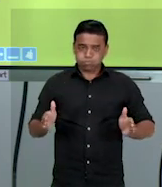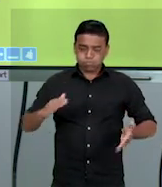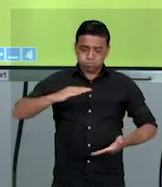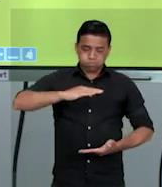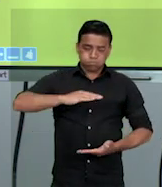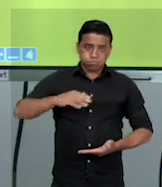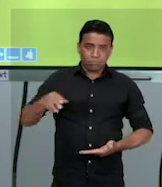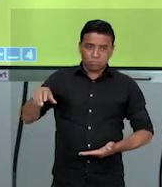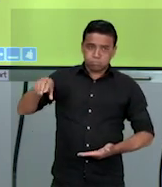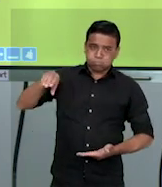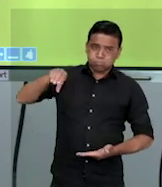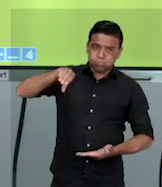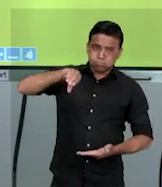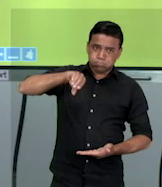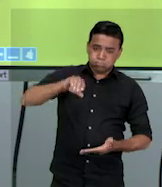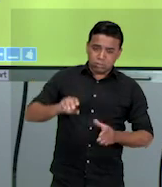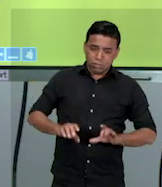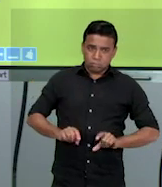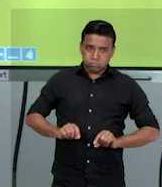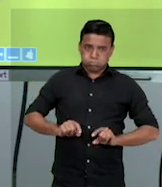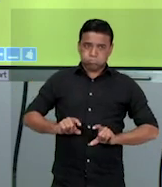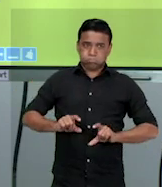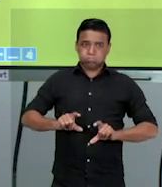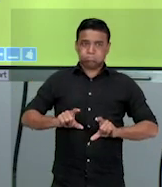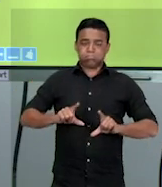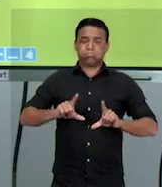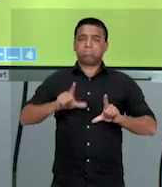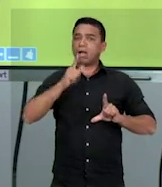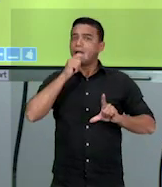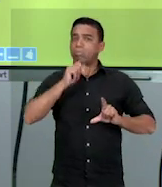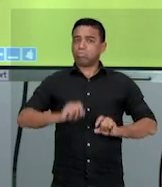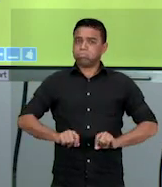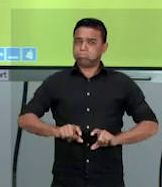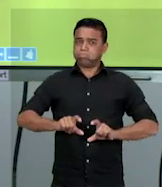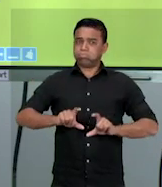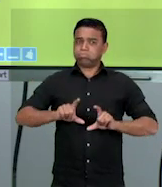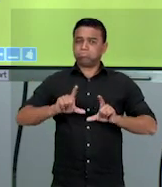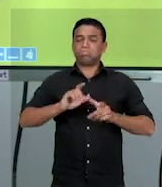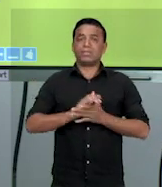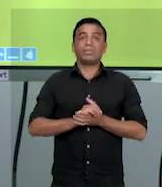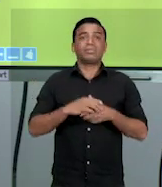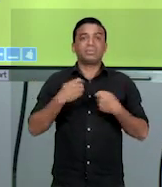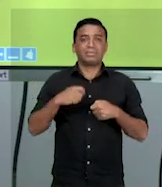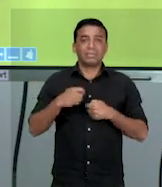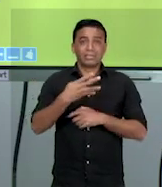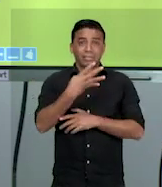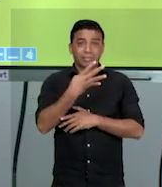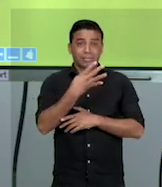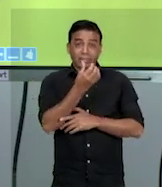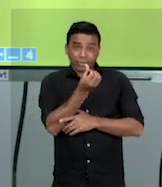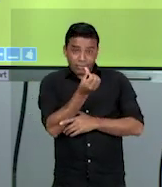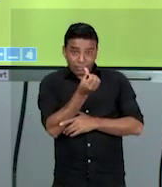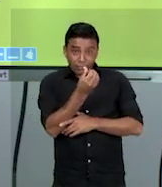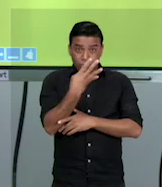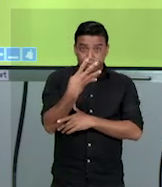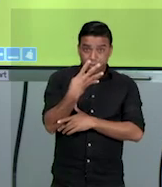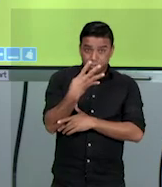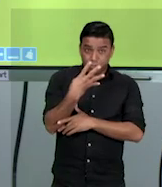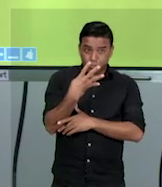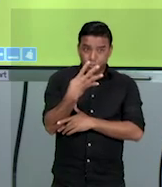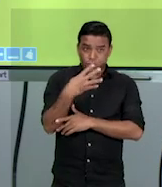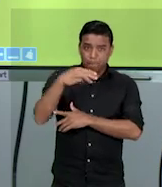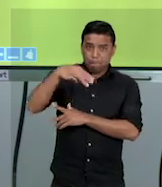reservatório fique cheio. Neste caso, nós temos que pegar 64 metros cúbicos